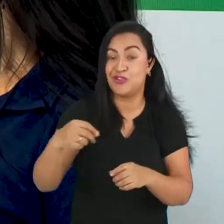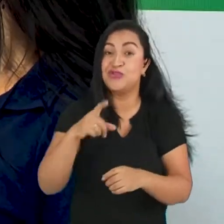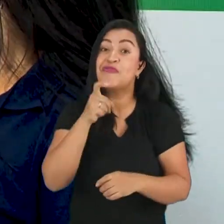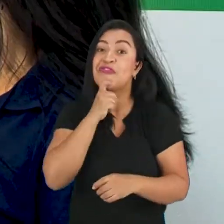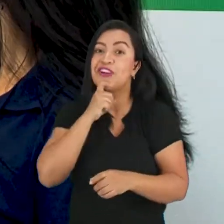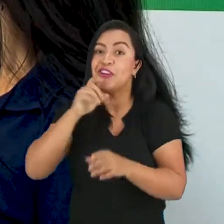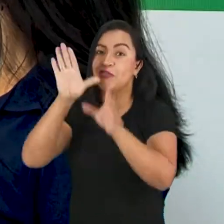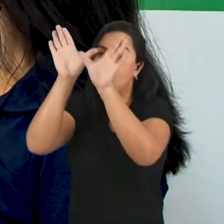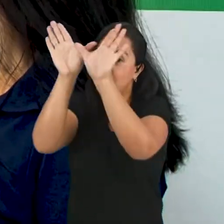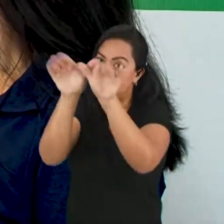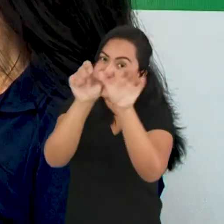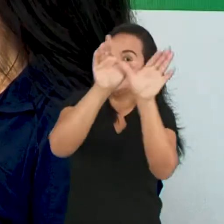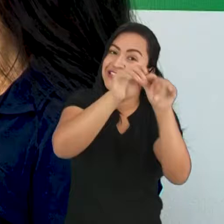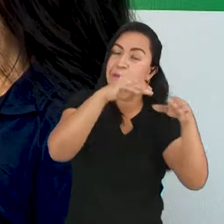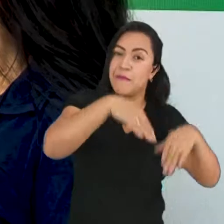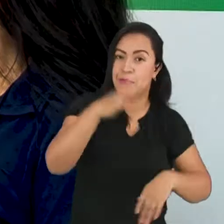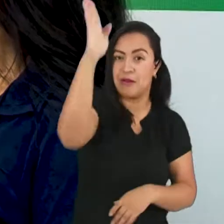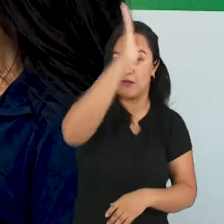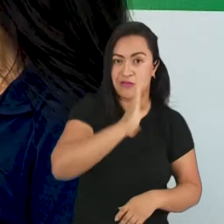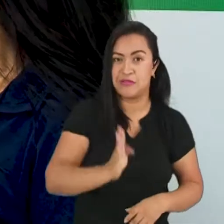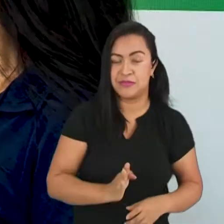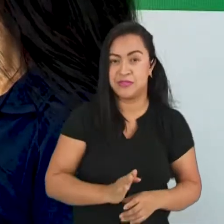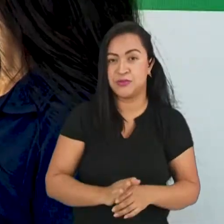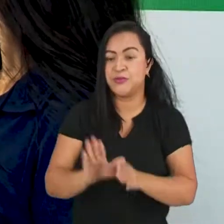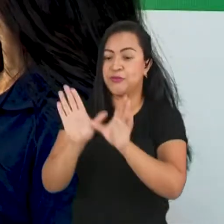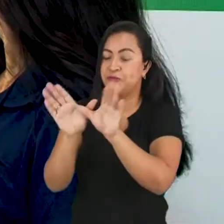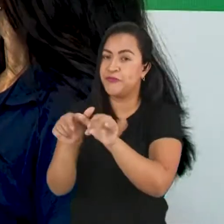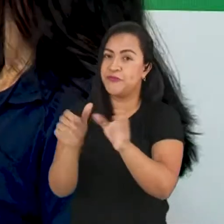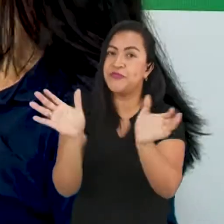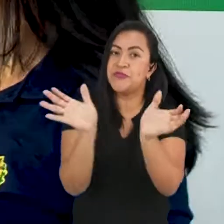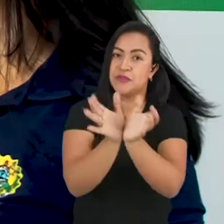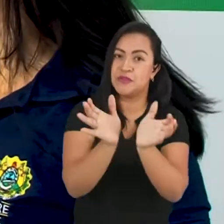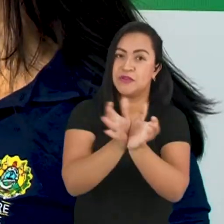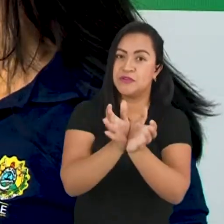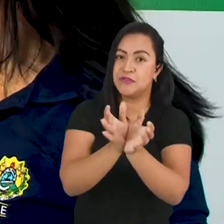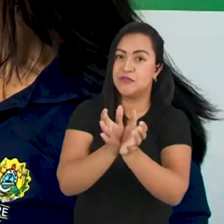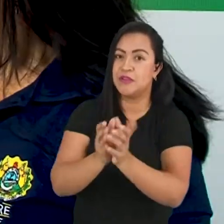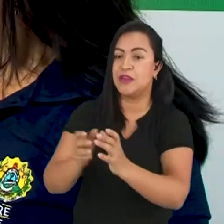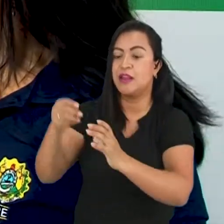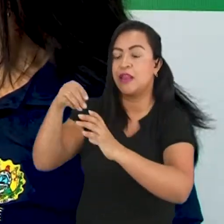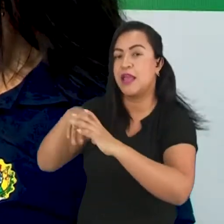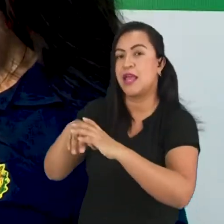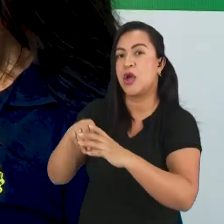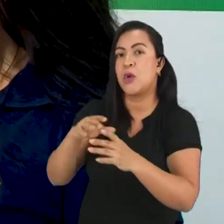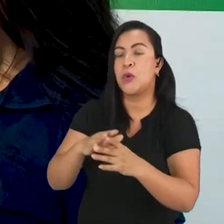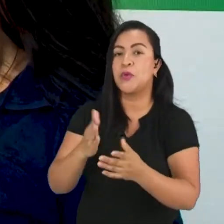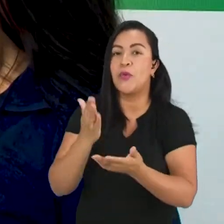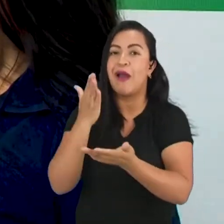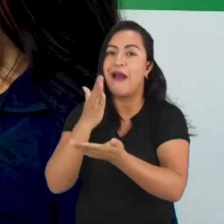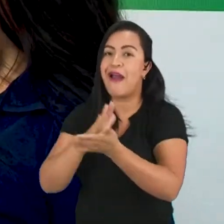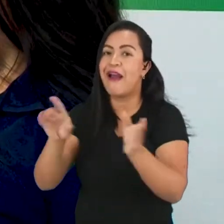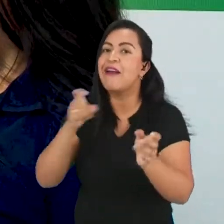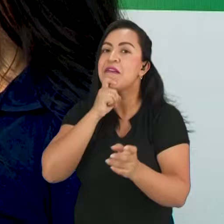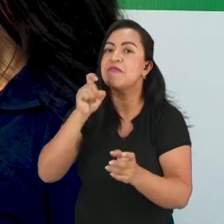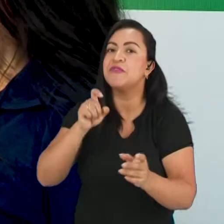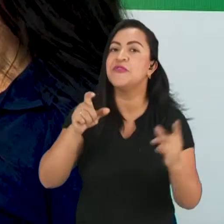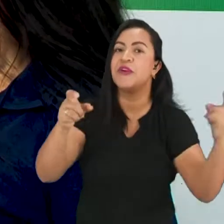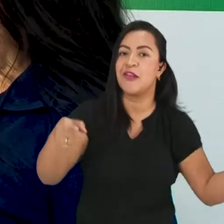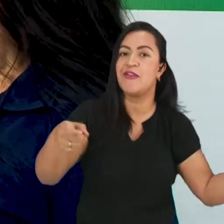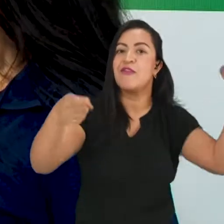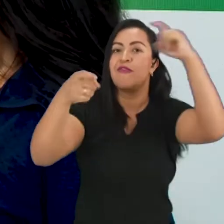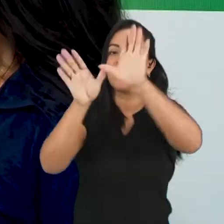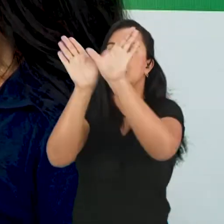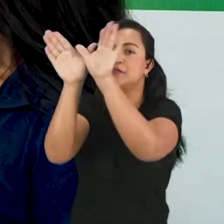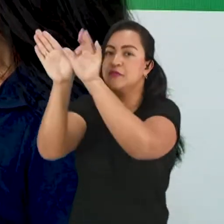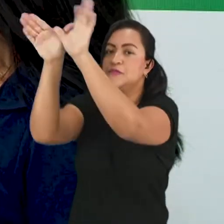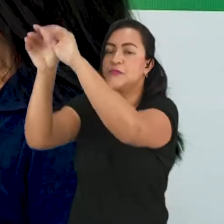o retorno das andorinhas anuncia o fim do inverno. No Brasil há 17 espécies de